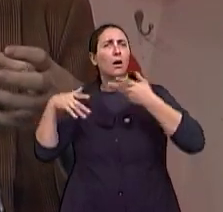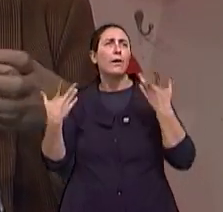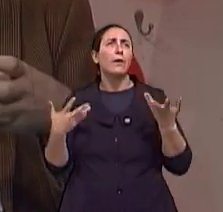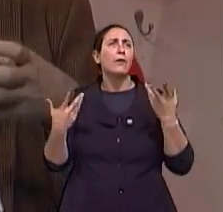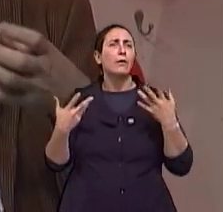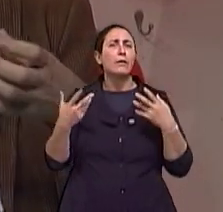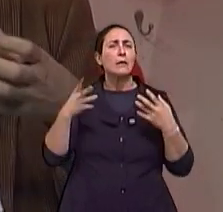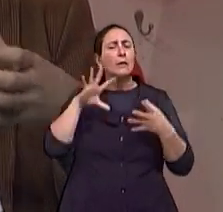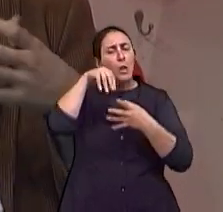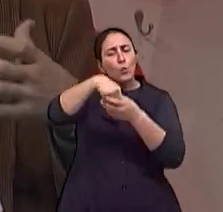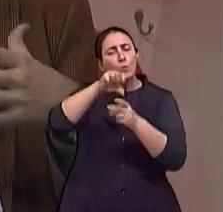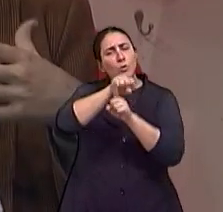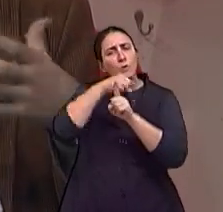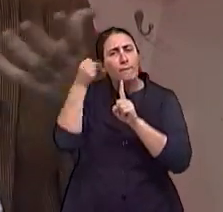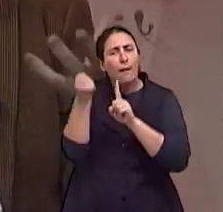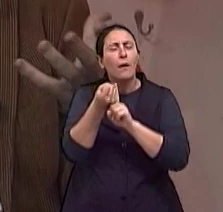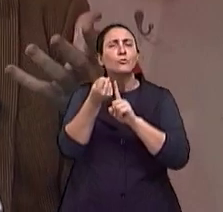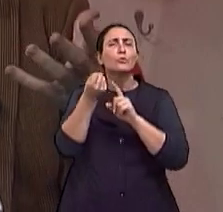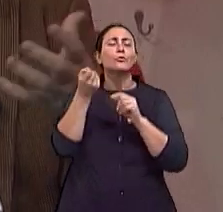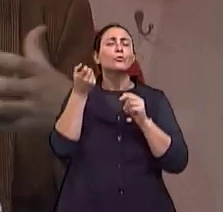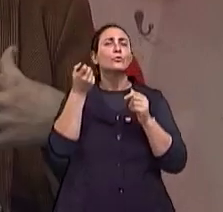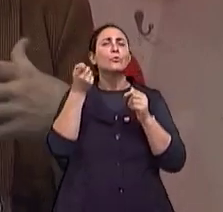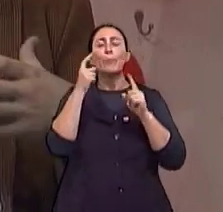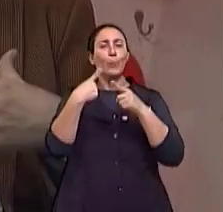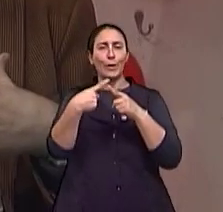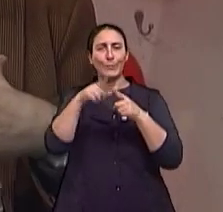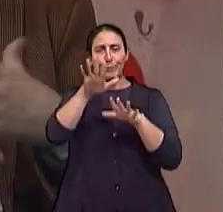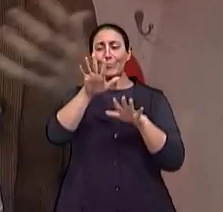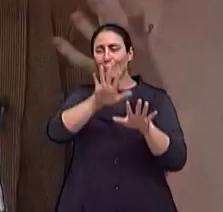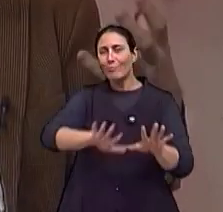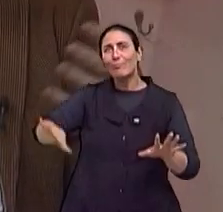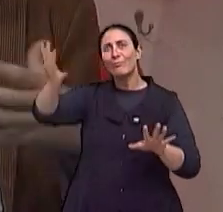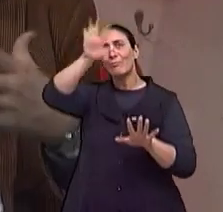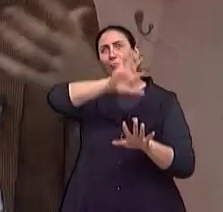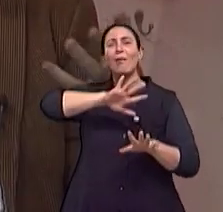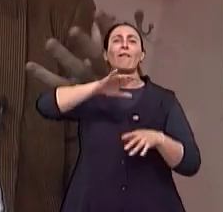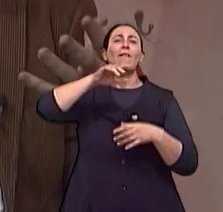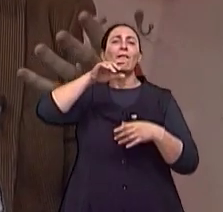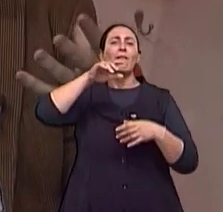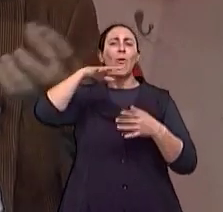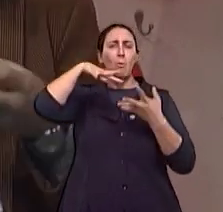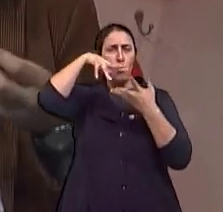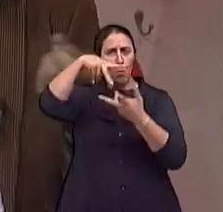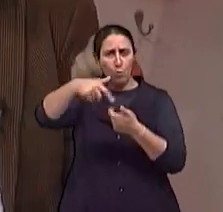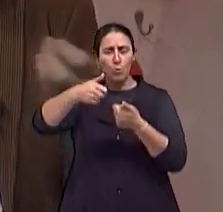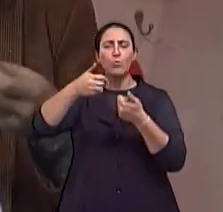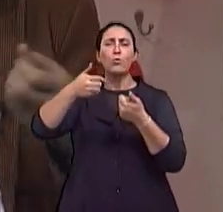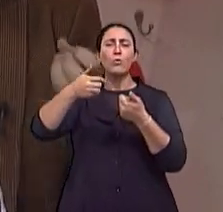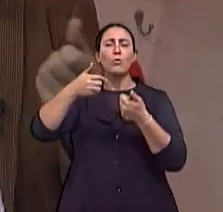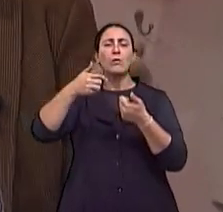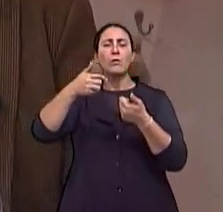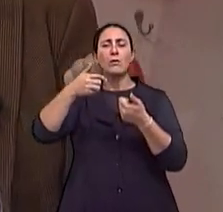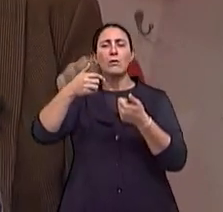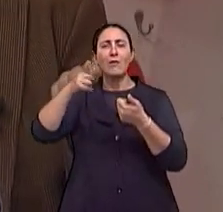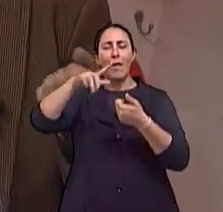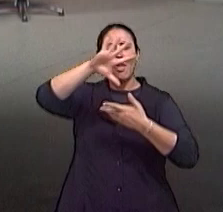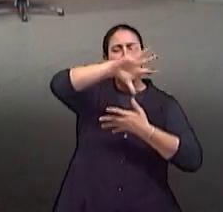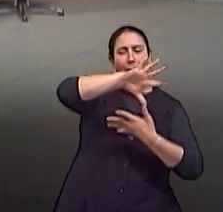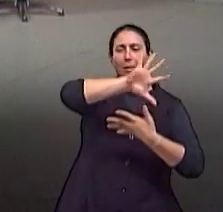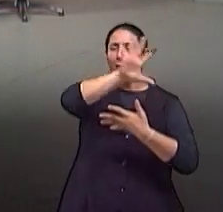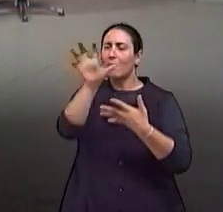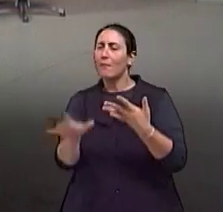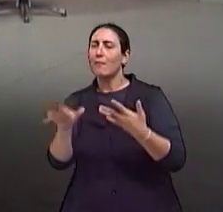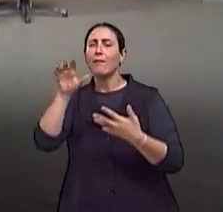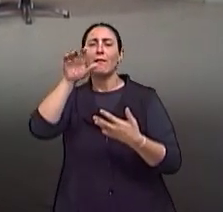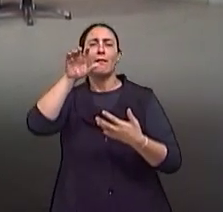na sociedade, justamente porque no mundo ocidental as grandes identificações que haviam antes estão se esfacelando, né?